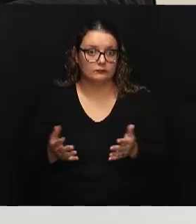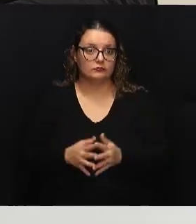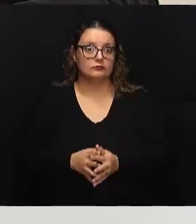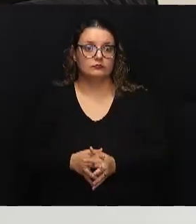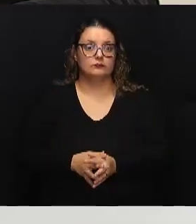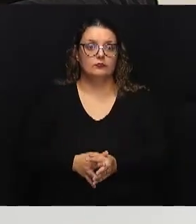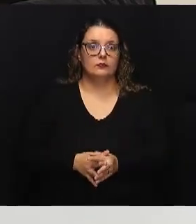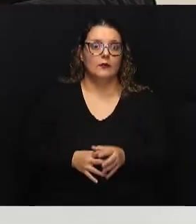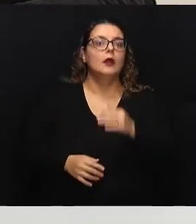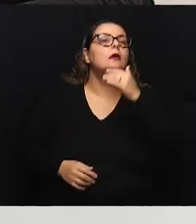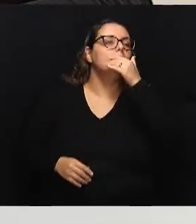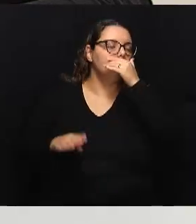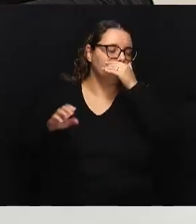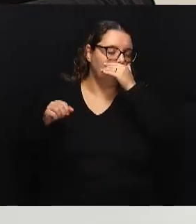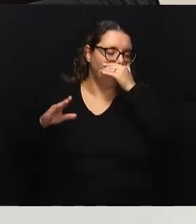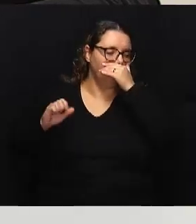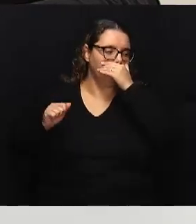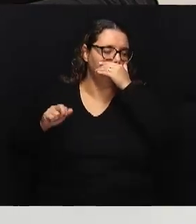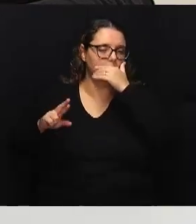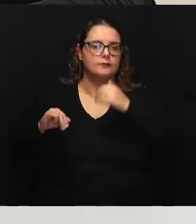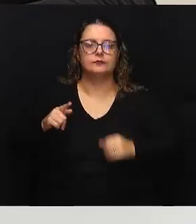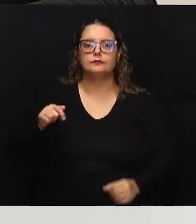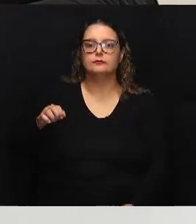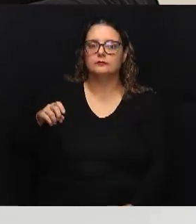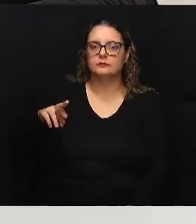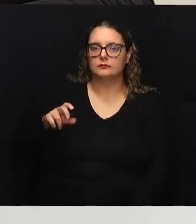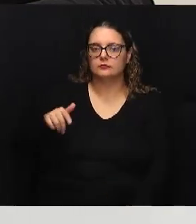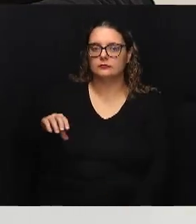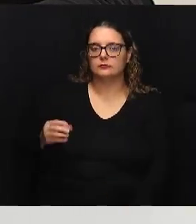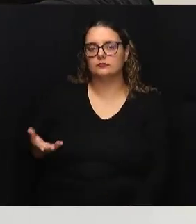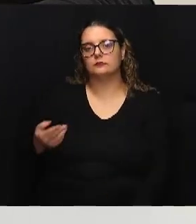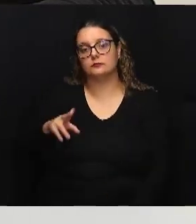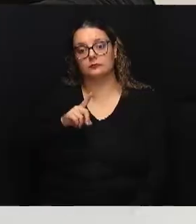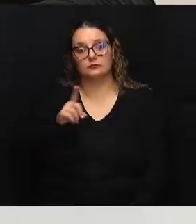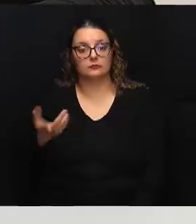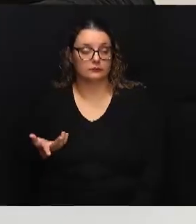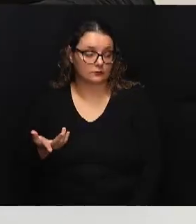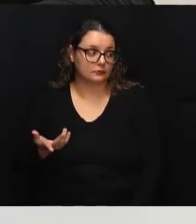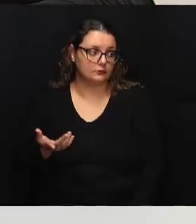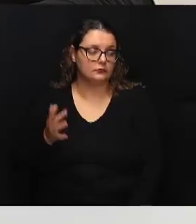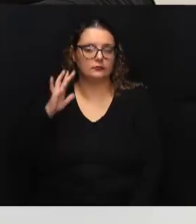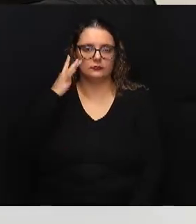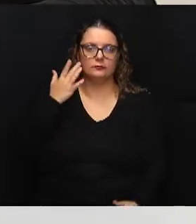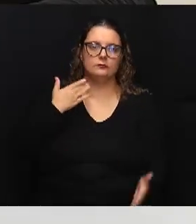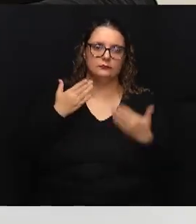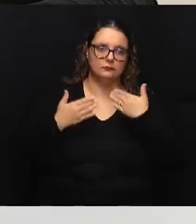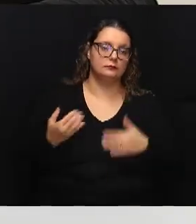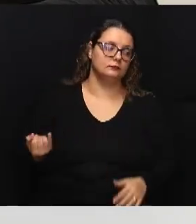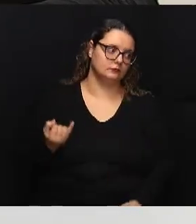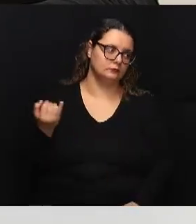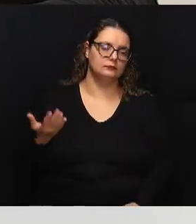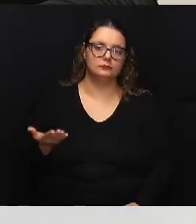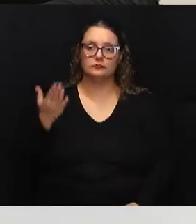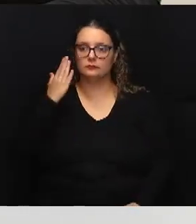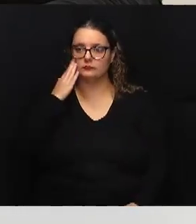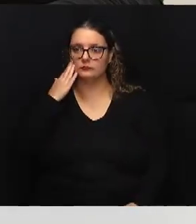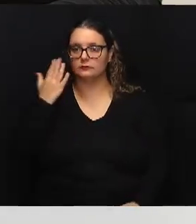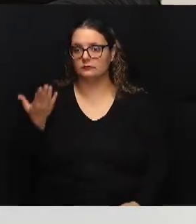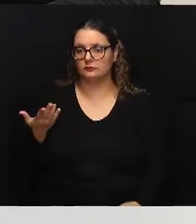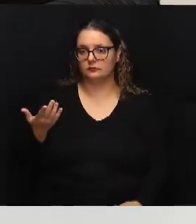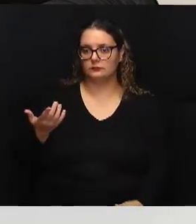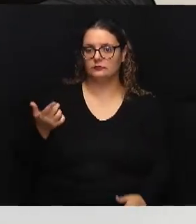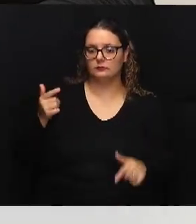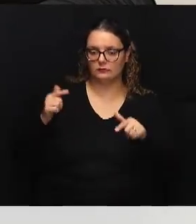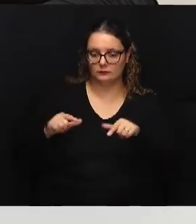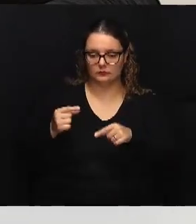se bancarizaram através desses negócios ou não, ou estão precisando fazer. Então acho que a nossa conversa vai ser bem interessante. Saber exatamente onde está o